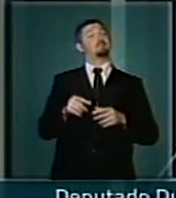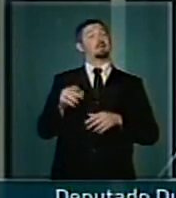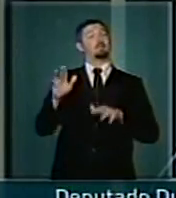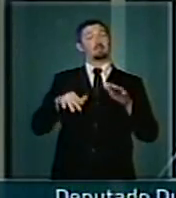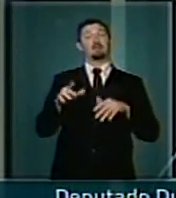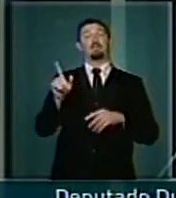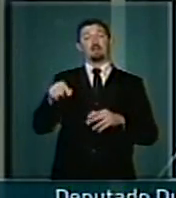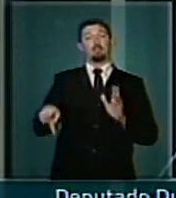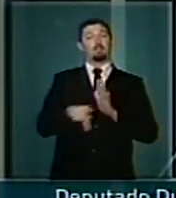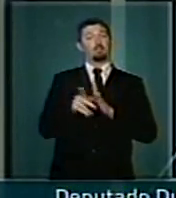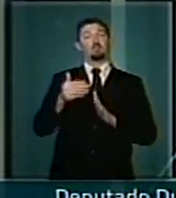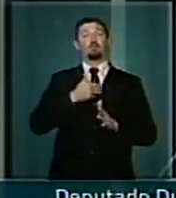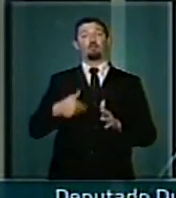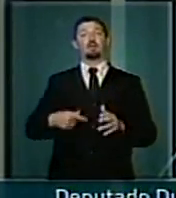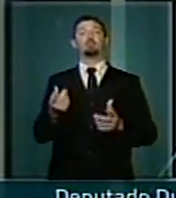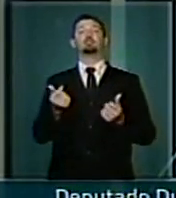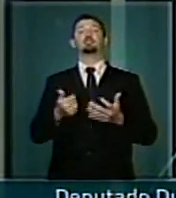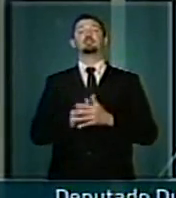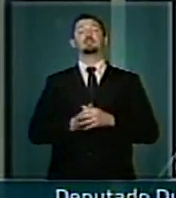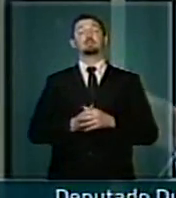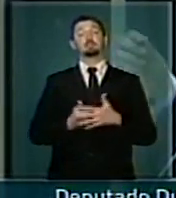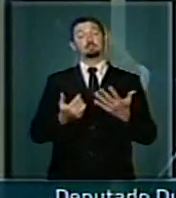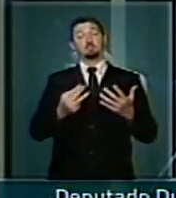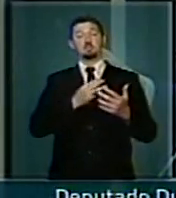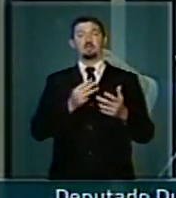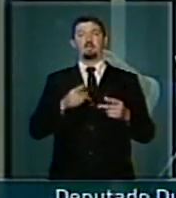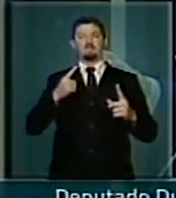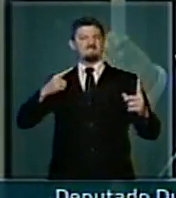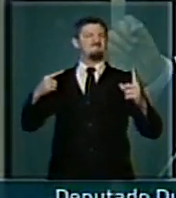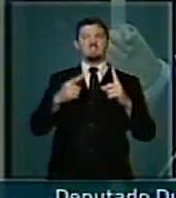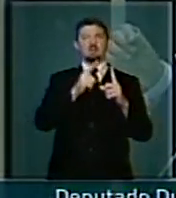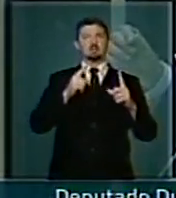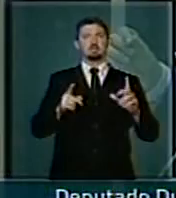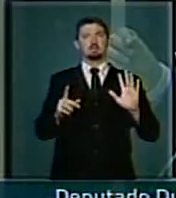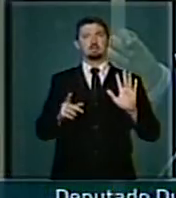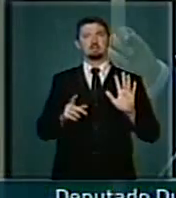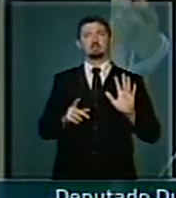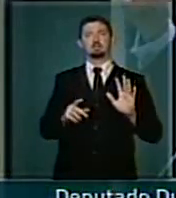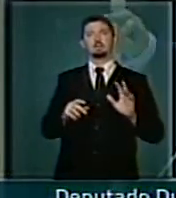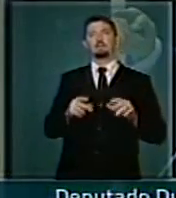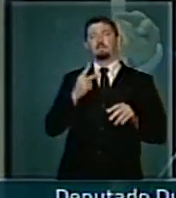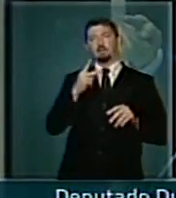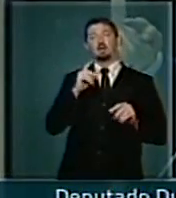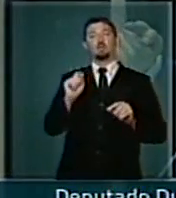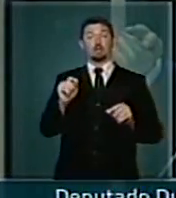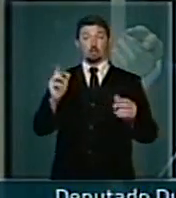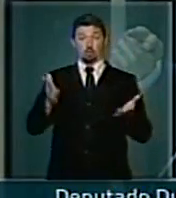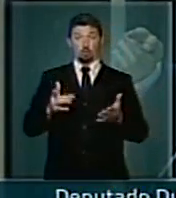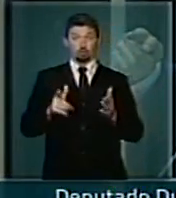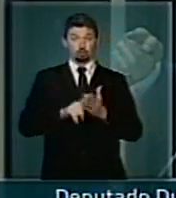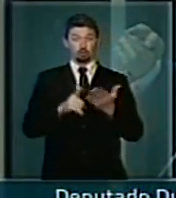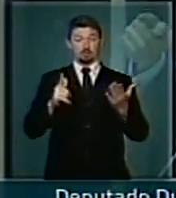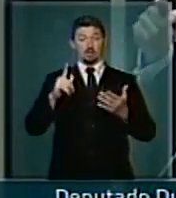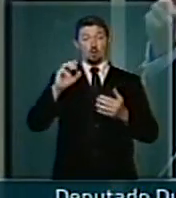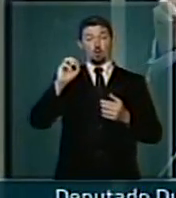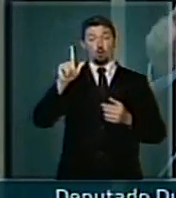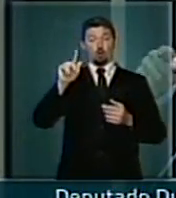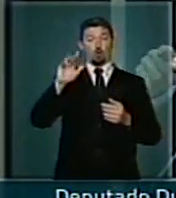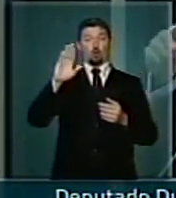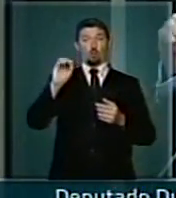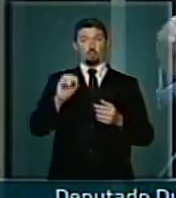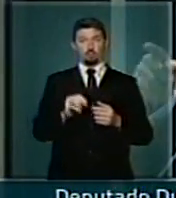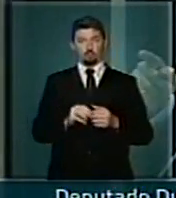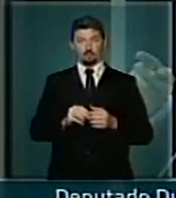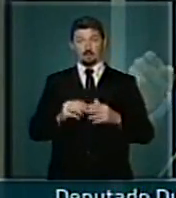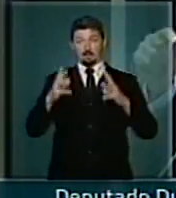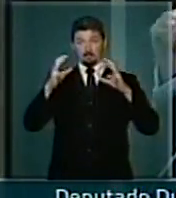cofres públicos. E o ministro se defende atacando. Segundo ele, hoje no jornal O Globo, em